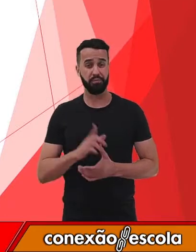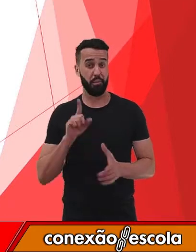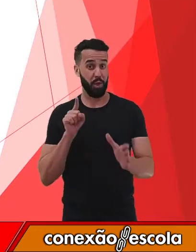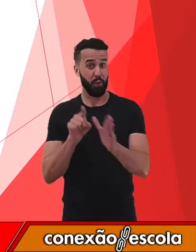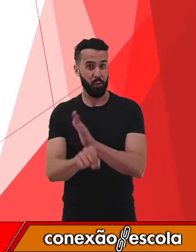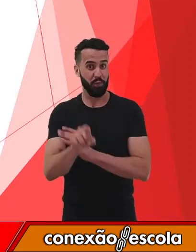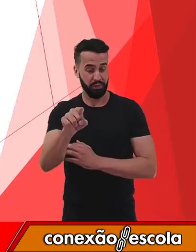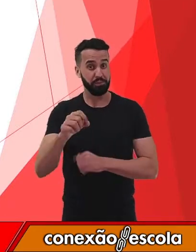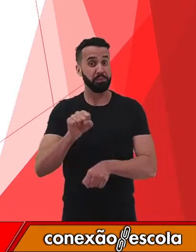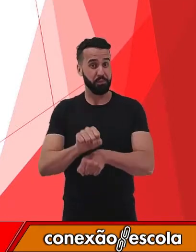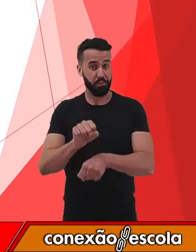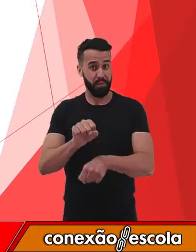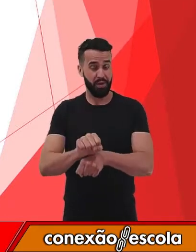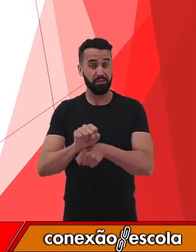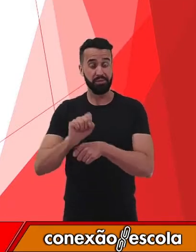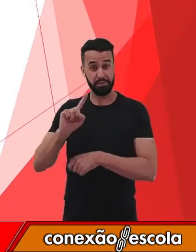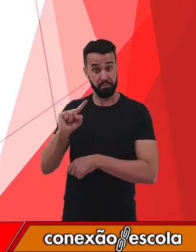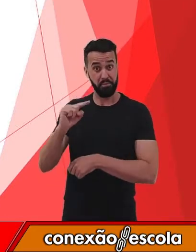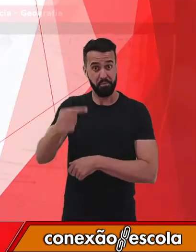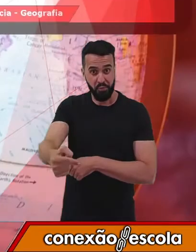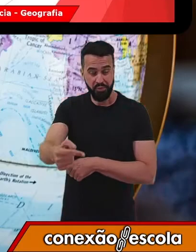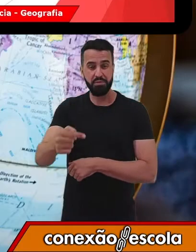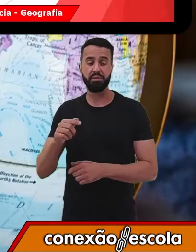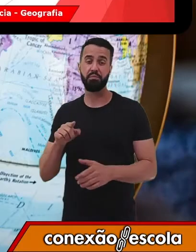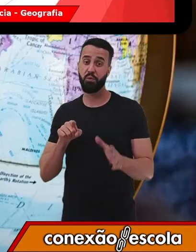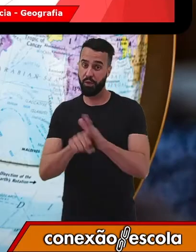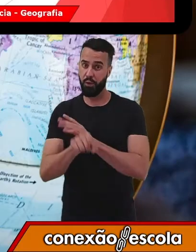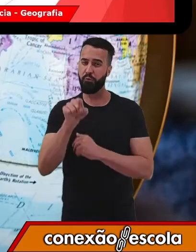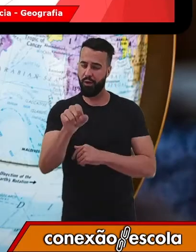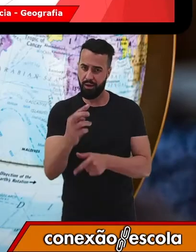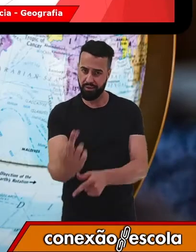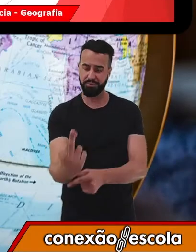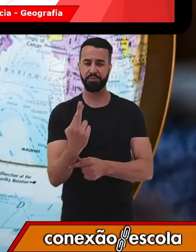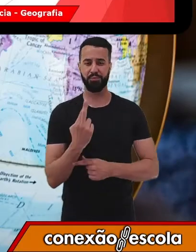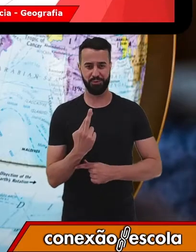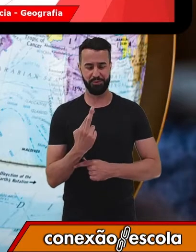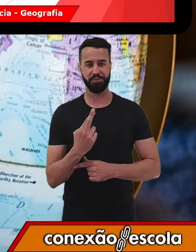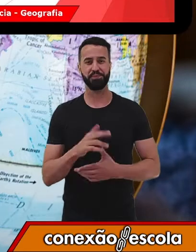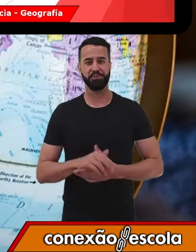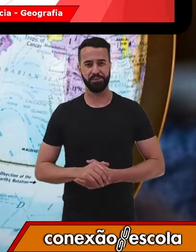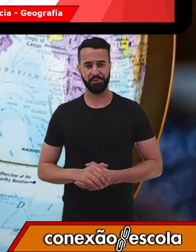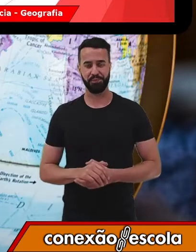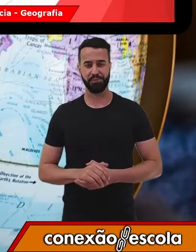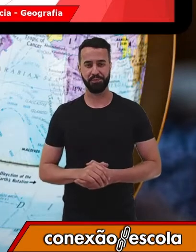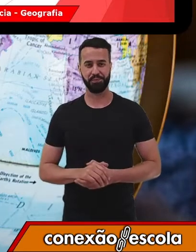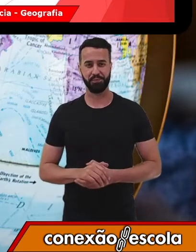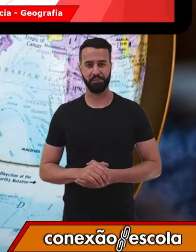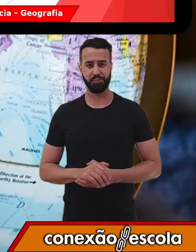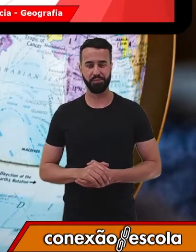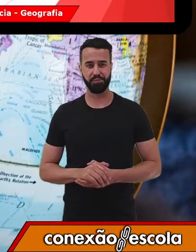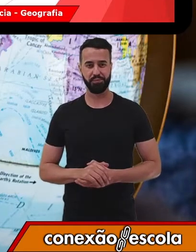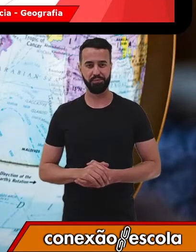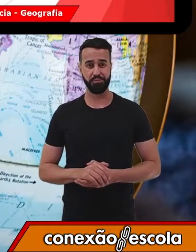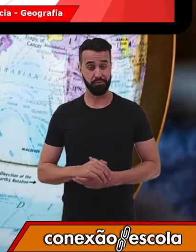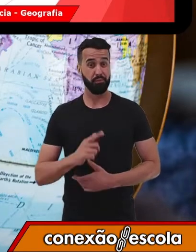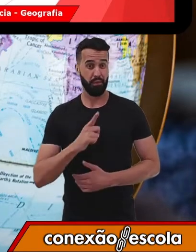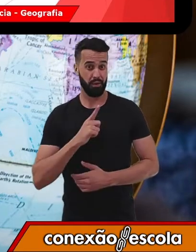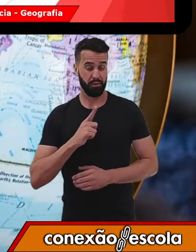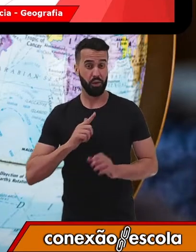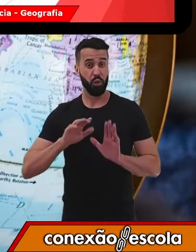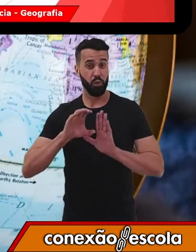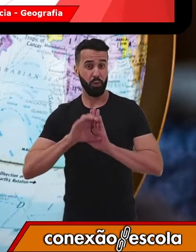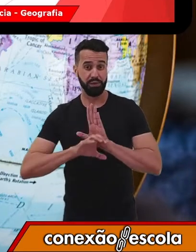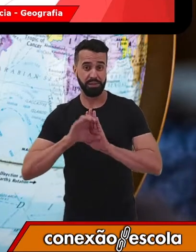logo, logo nós vamos voltar para que você me responda, beleza? Se liga aí. Alguns